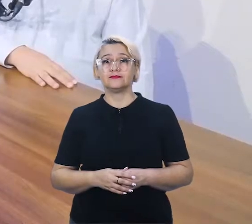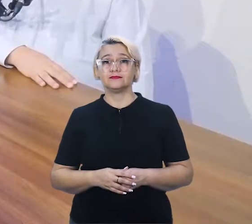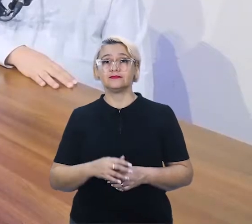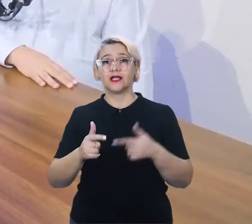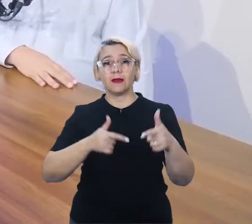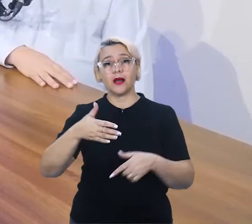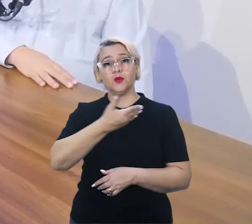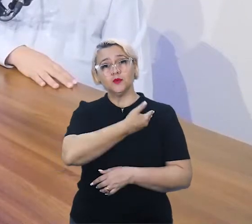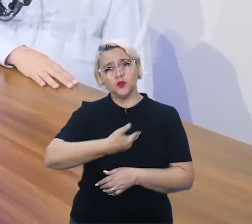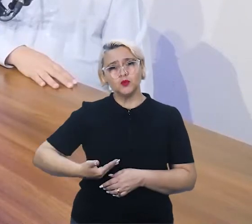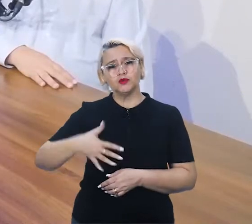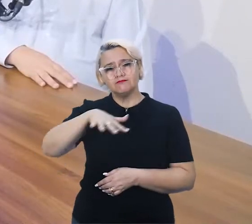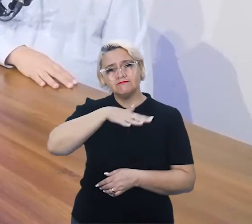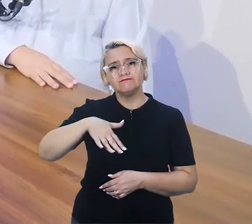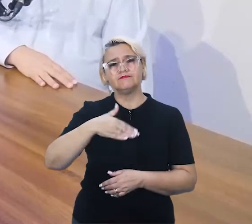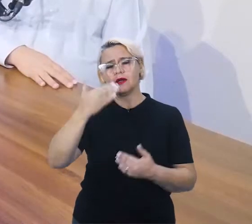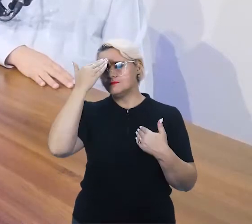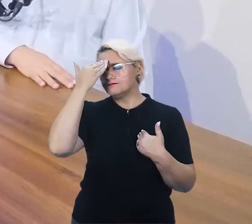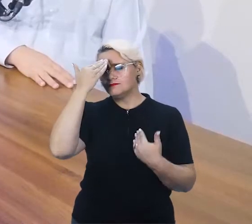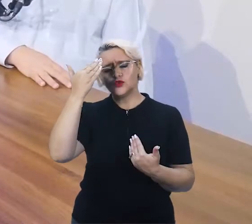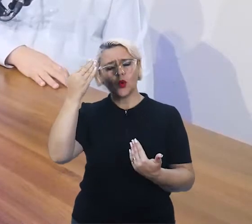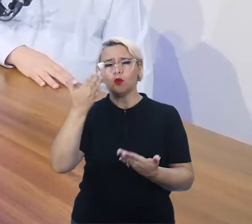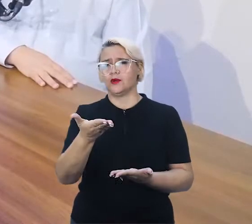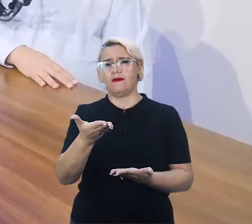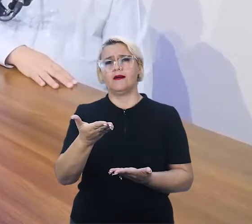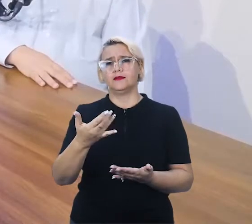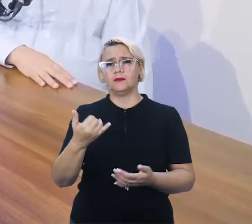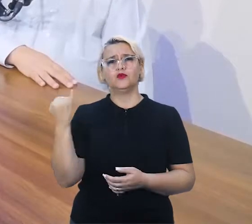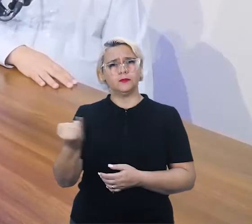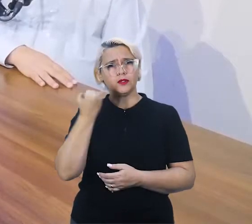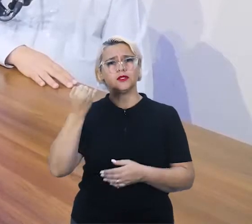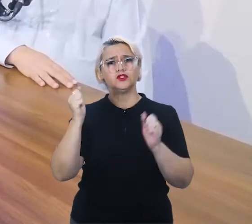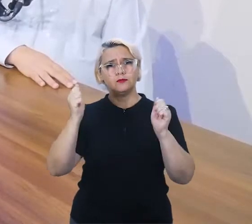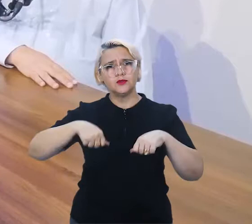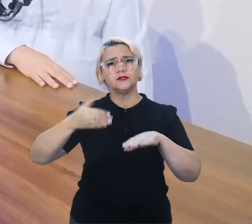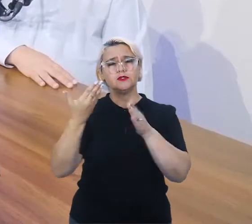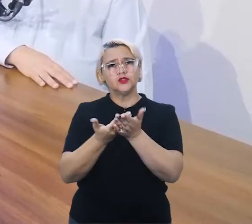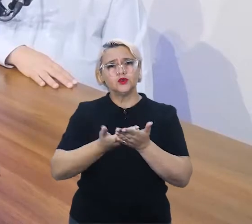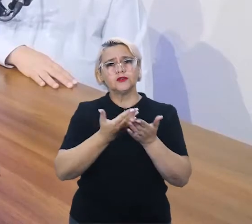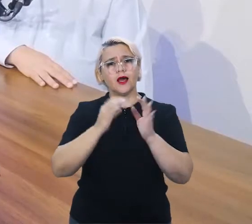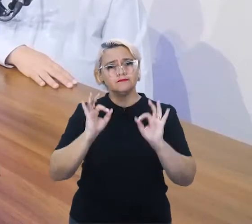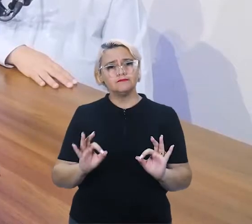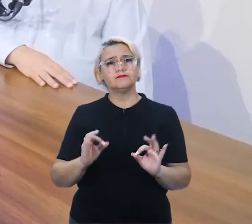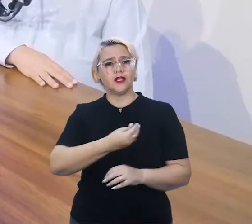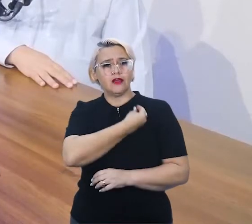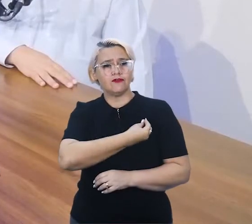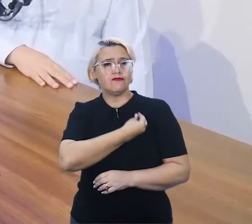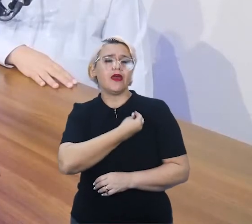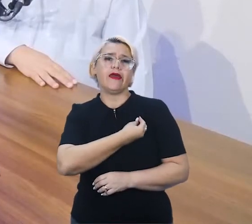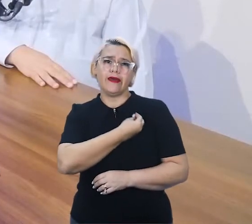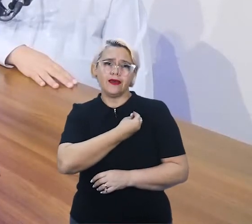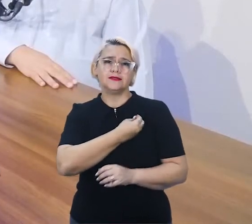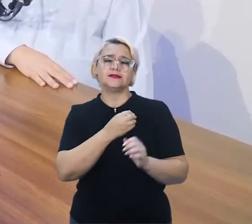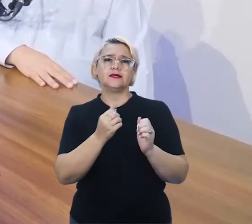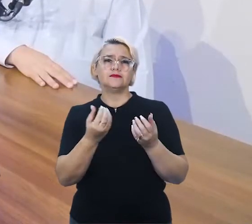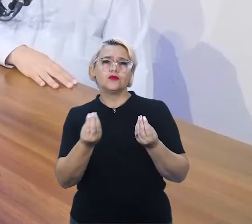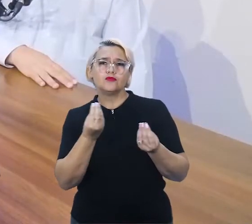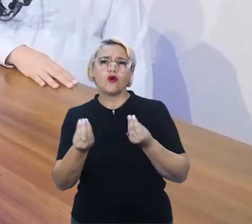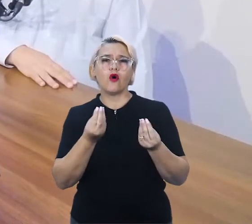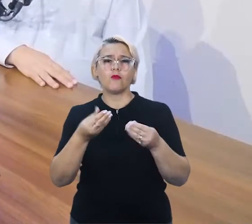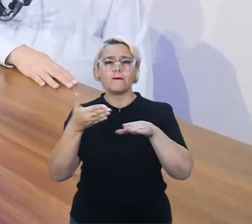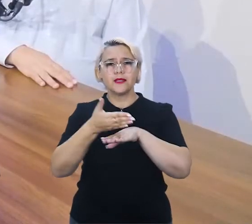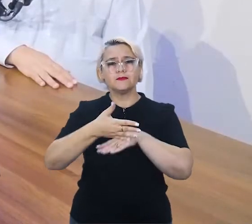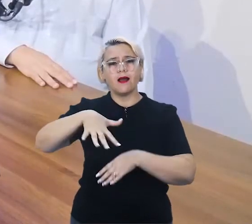Um agradecimento. Eu acho muito importante Uhum. você poder estudar, realmente ter essa vivência, se encontrar